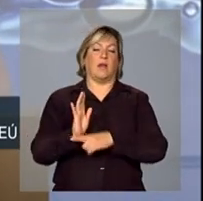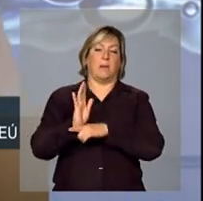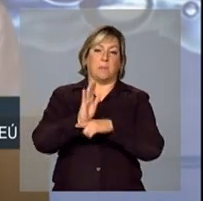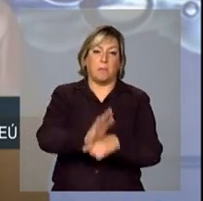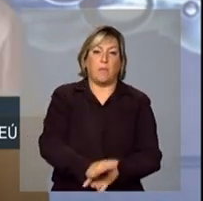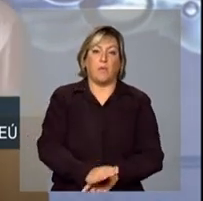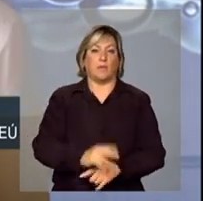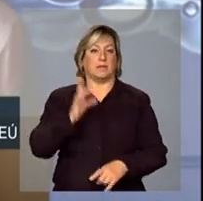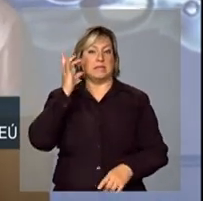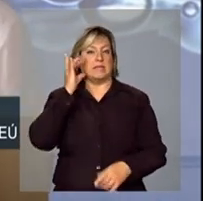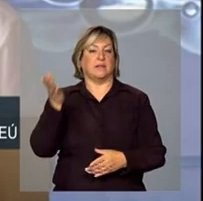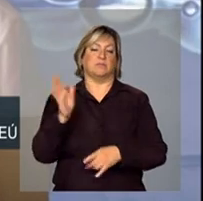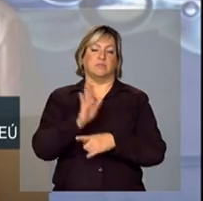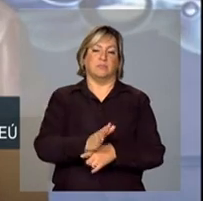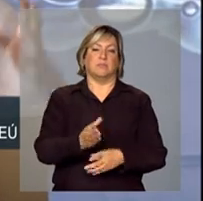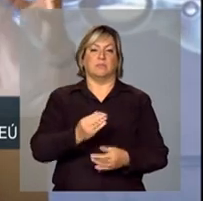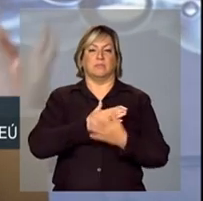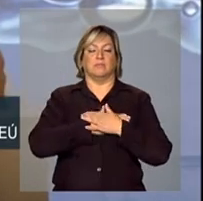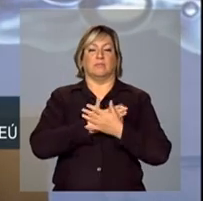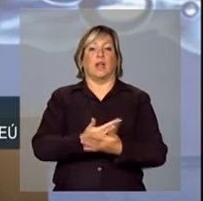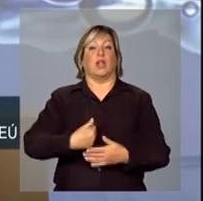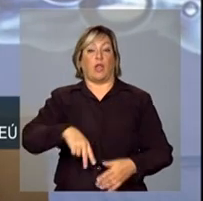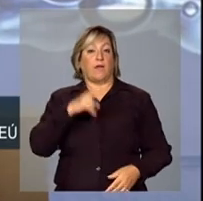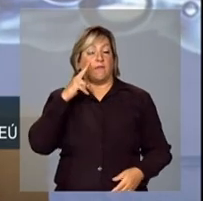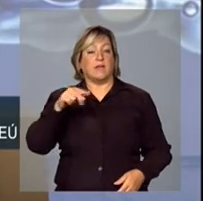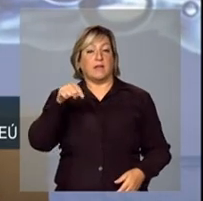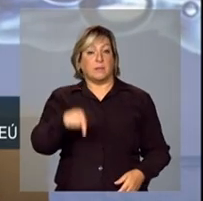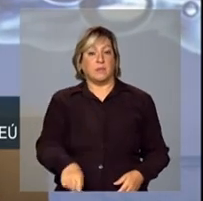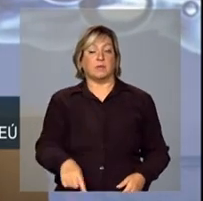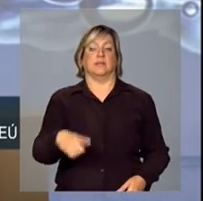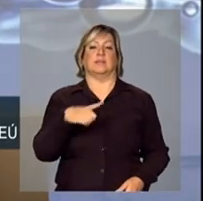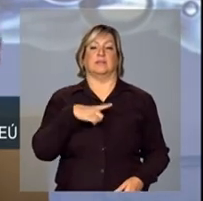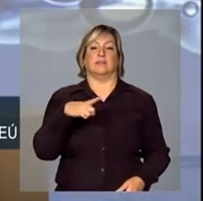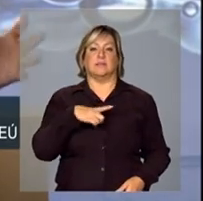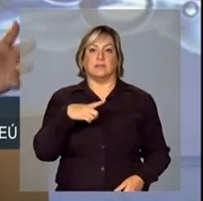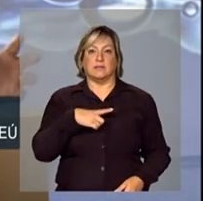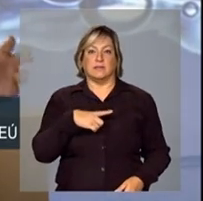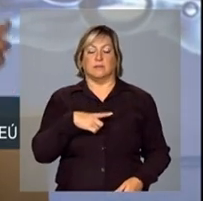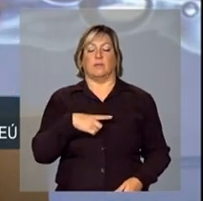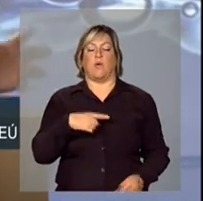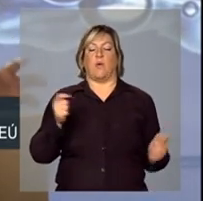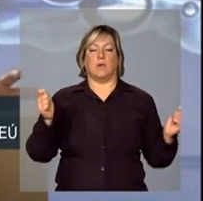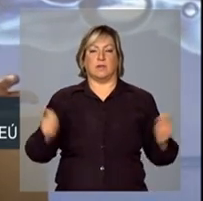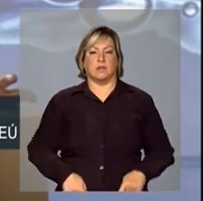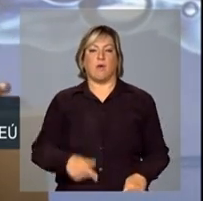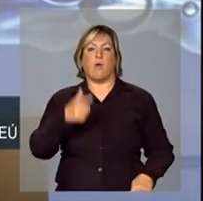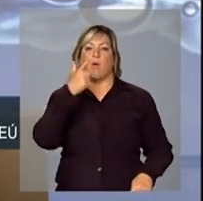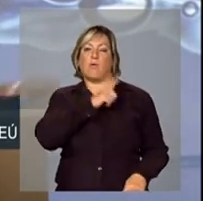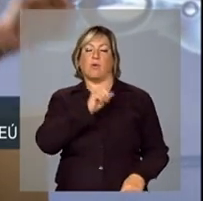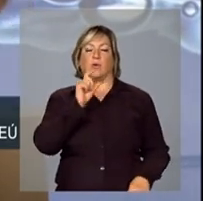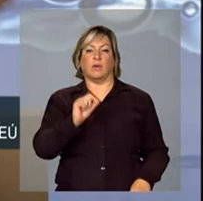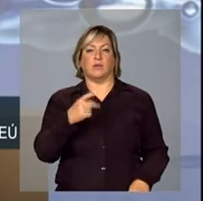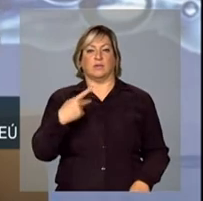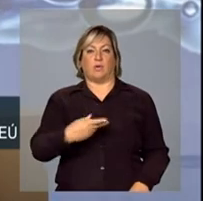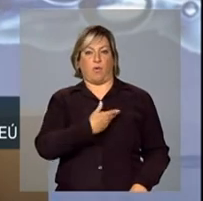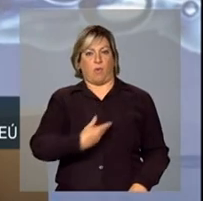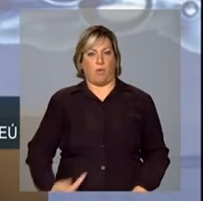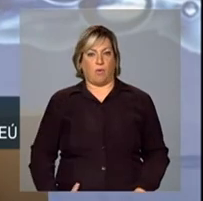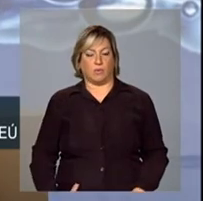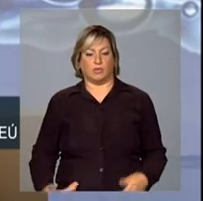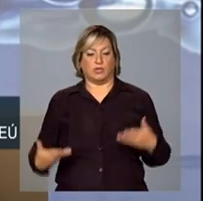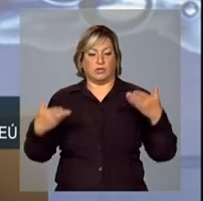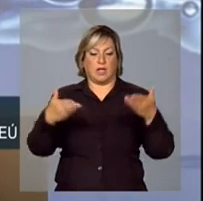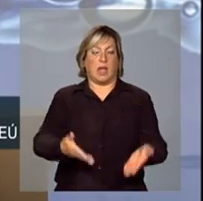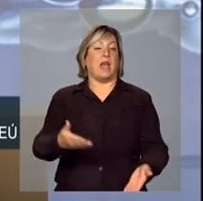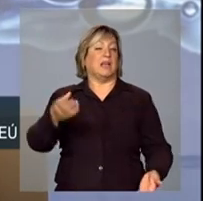solidariedade, vimos essas condições permitirem chegarmos com o governo aonde o governo não chegava